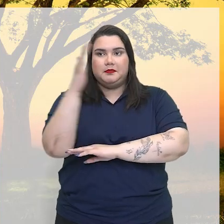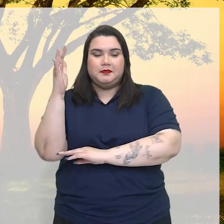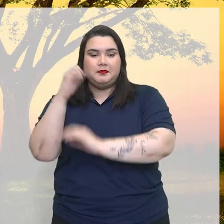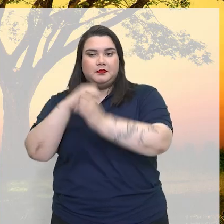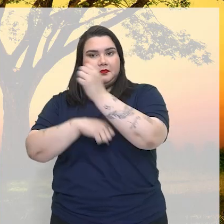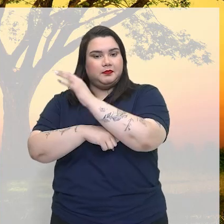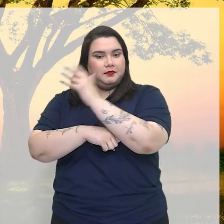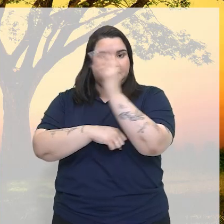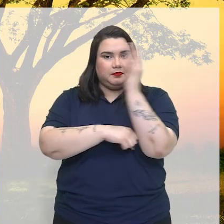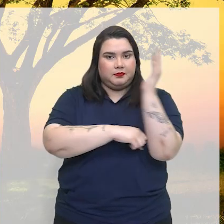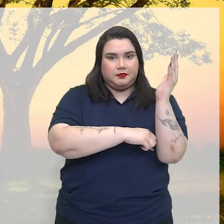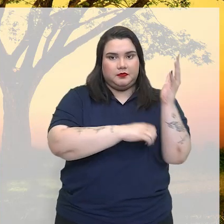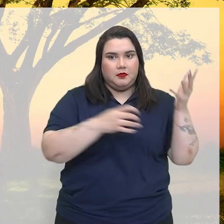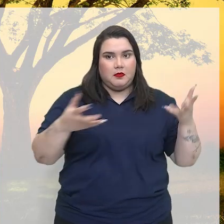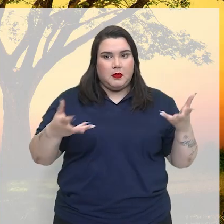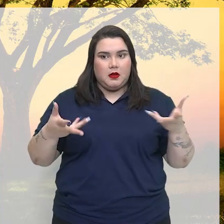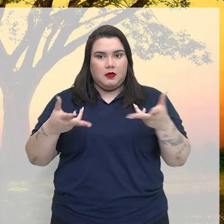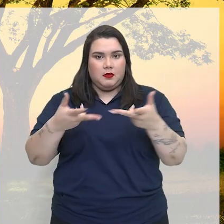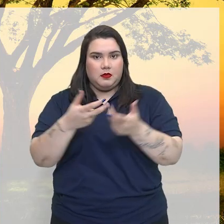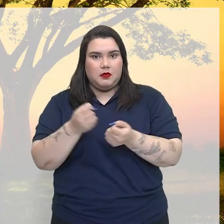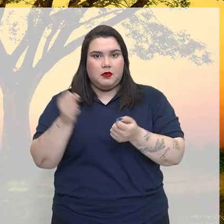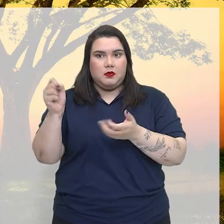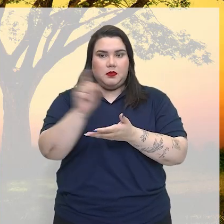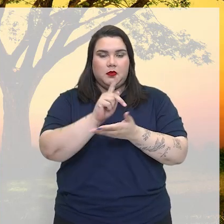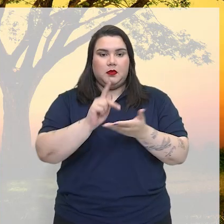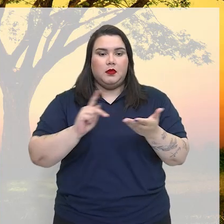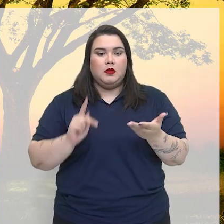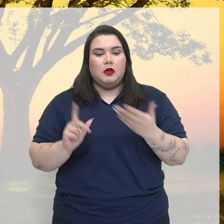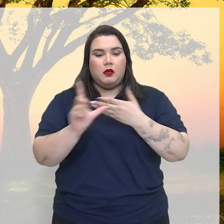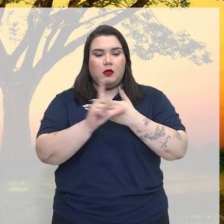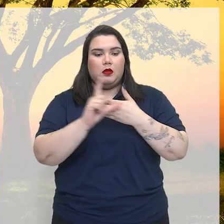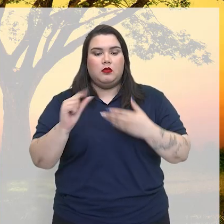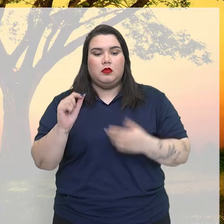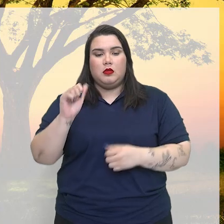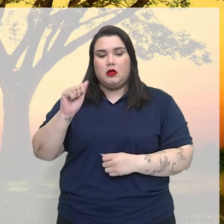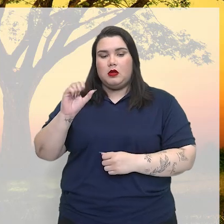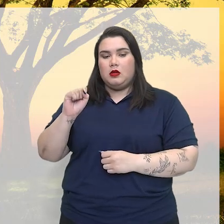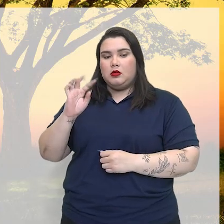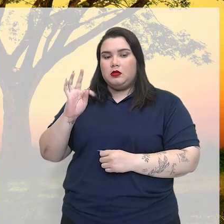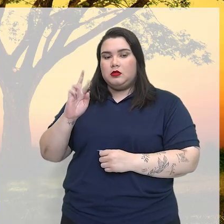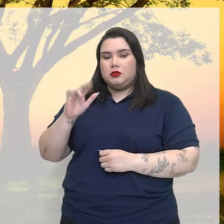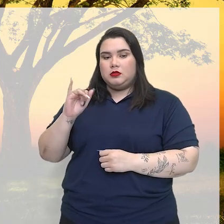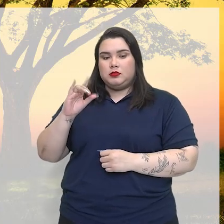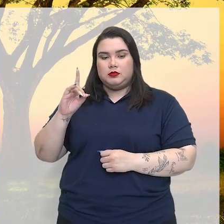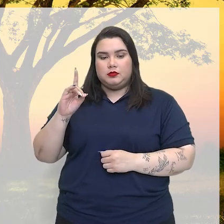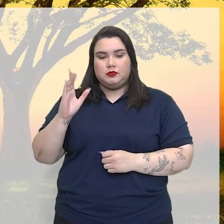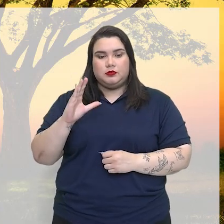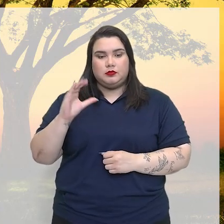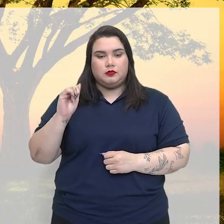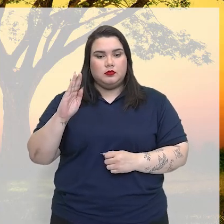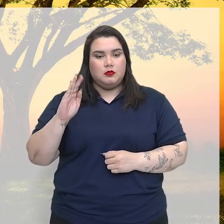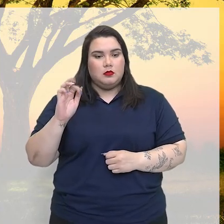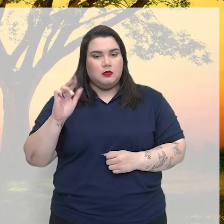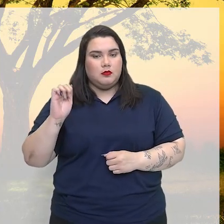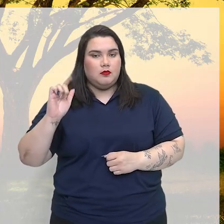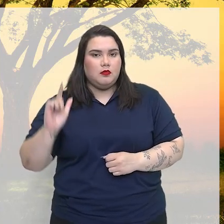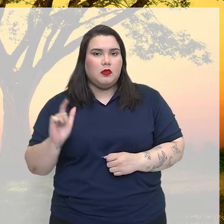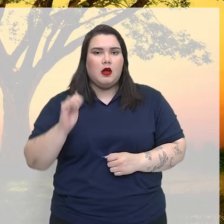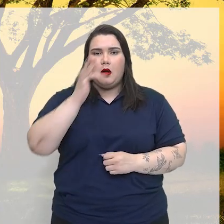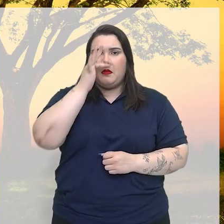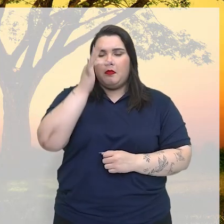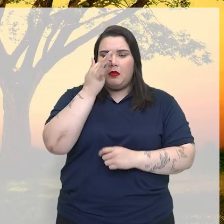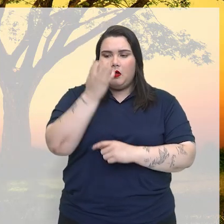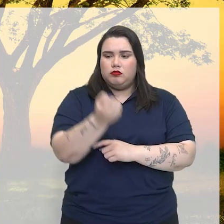aí que beleza esse poema da Astrid Cabral. Ritual. Todas as